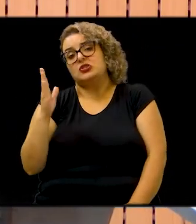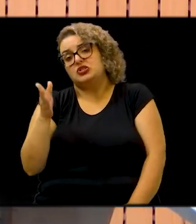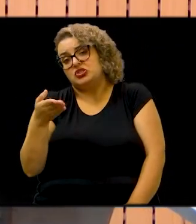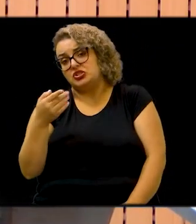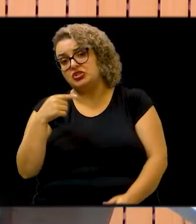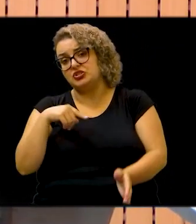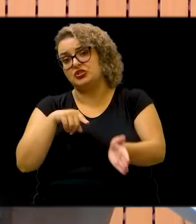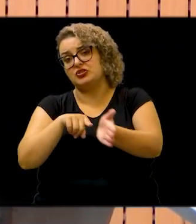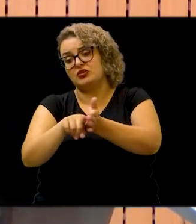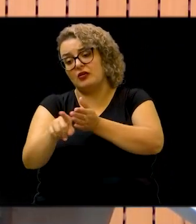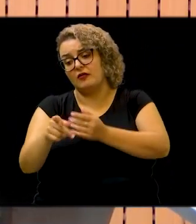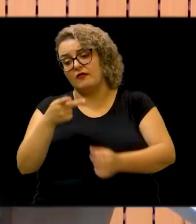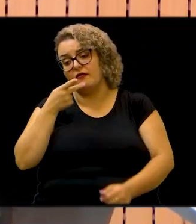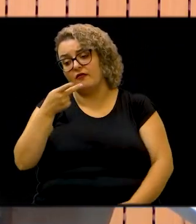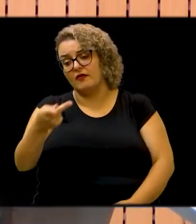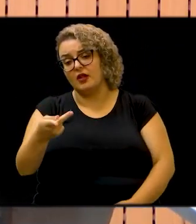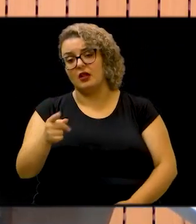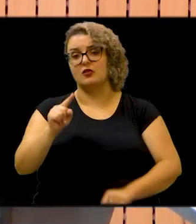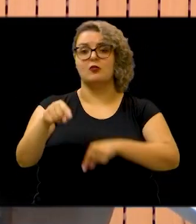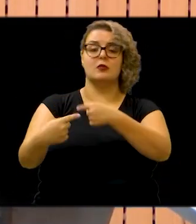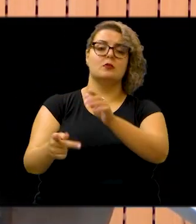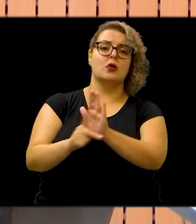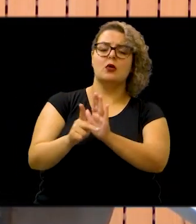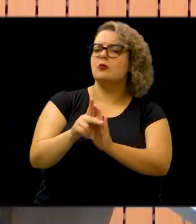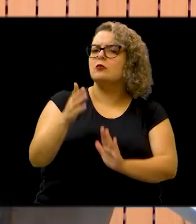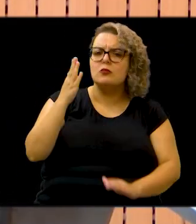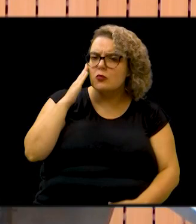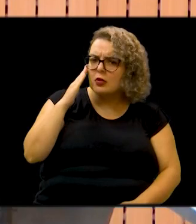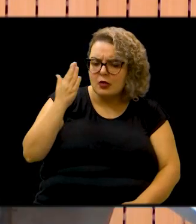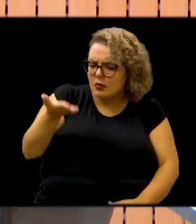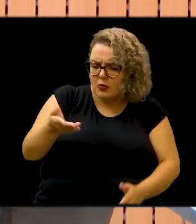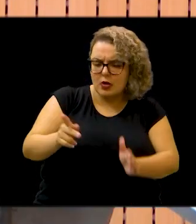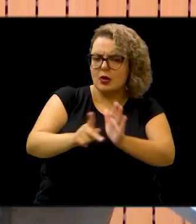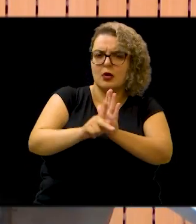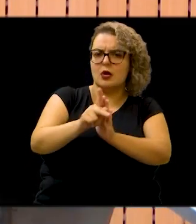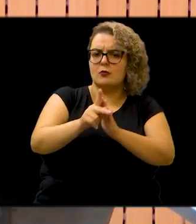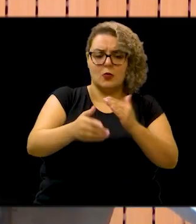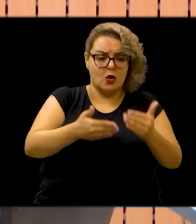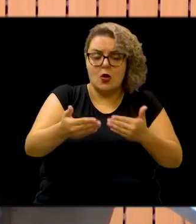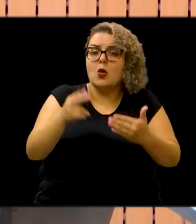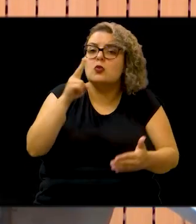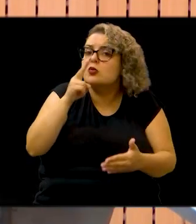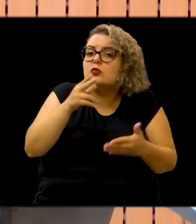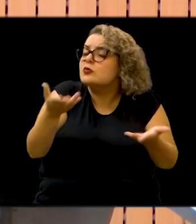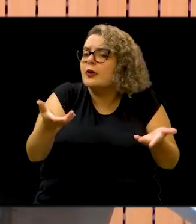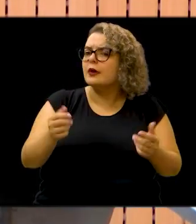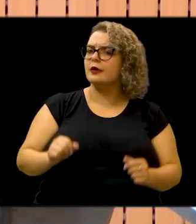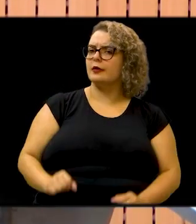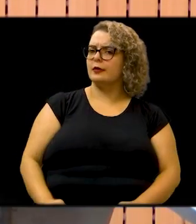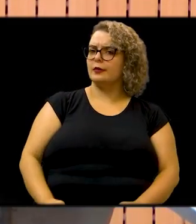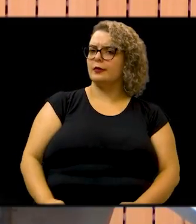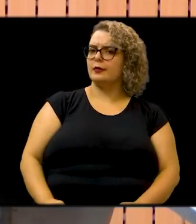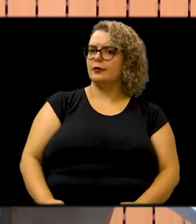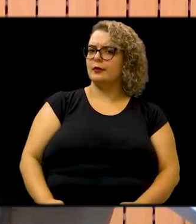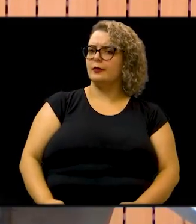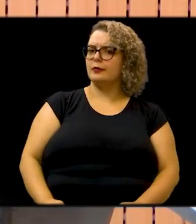já questionei isso em outro projeto, não entendo porque esse projeto tem que tramitar em regime de